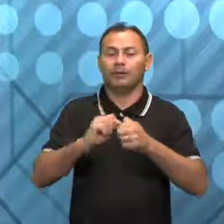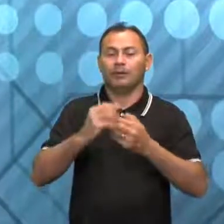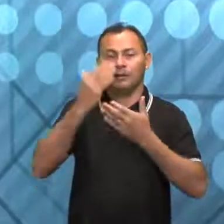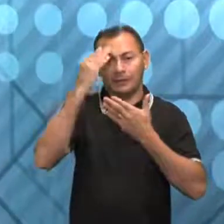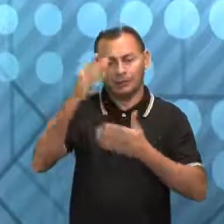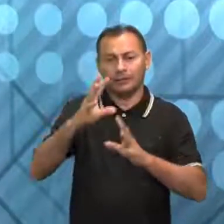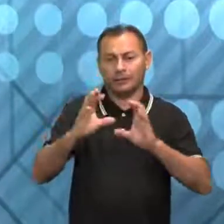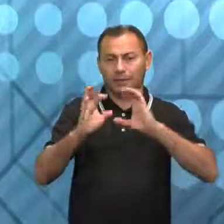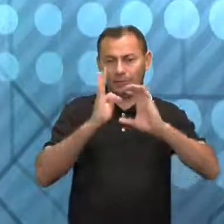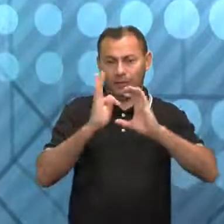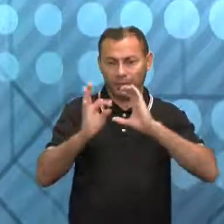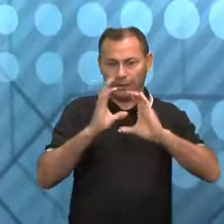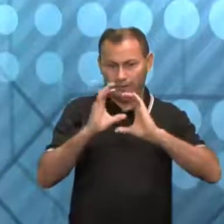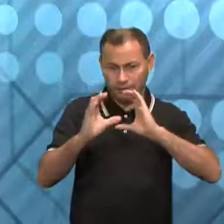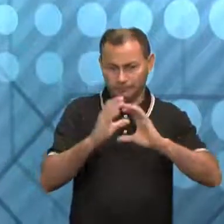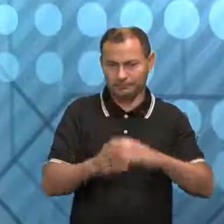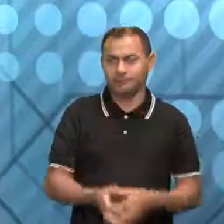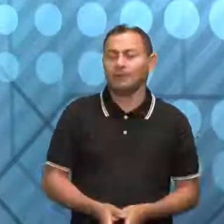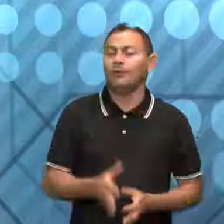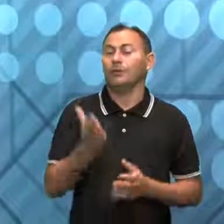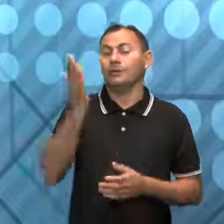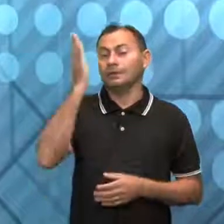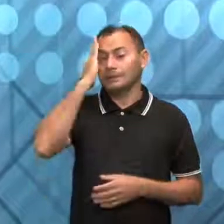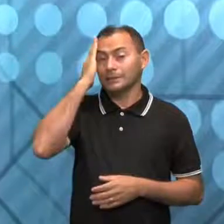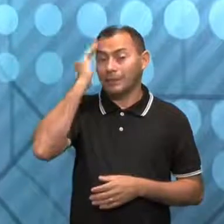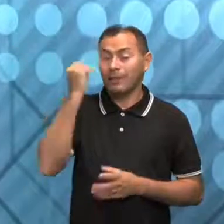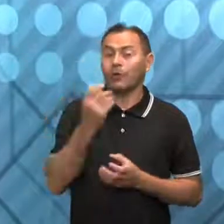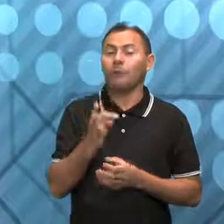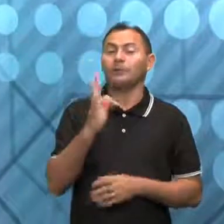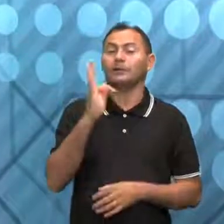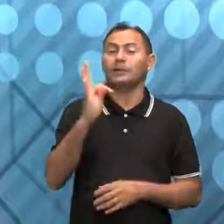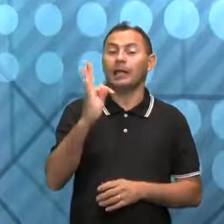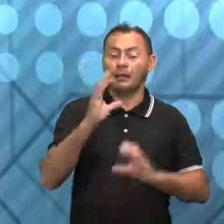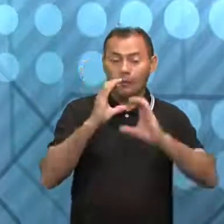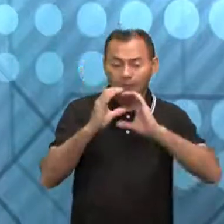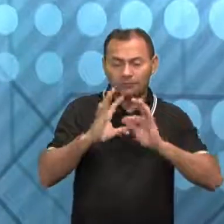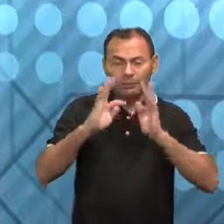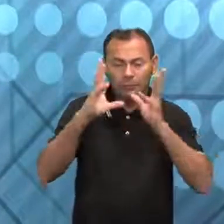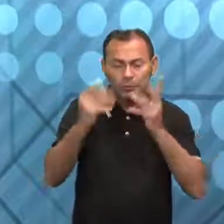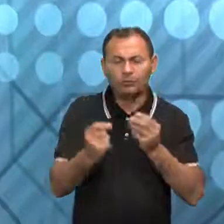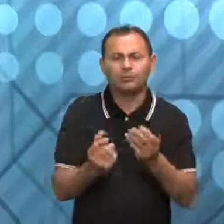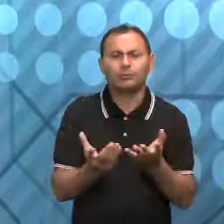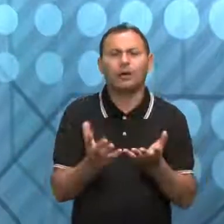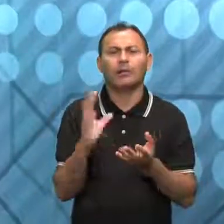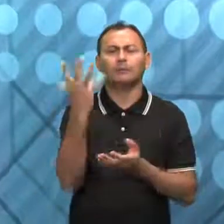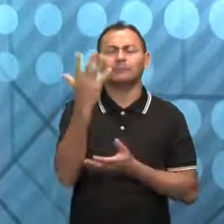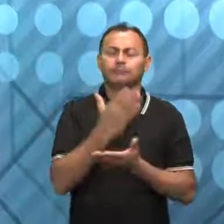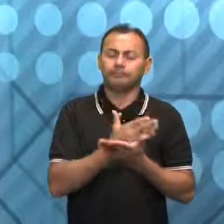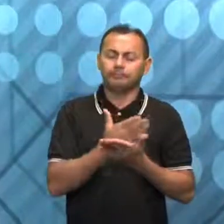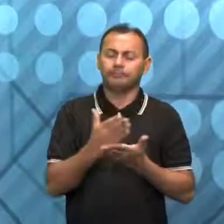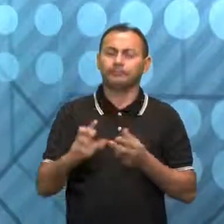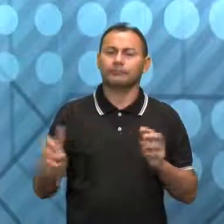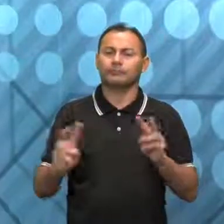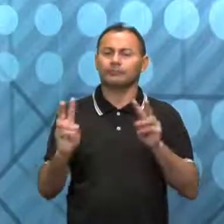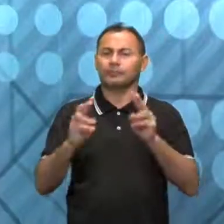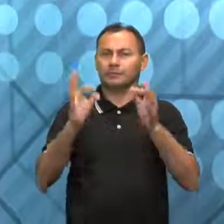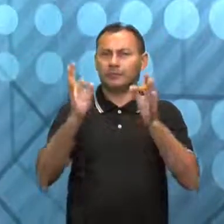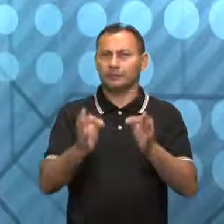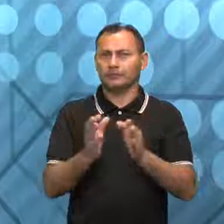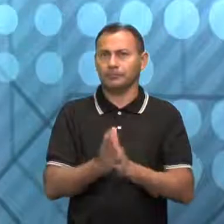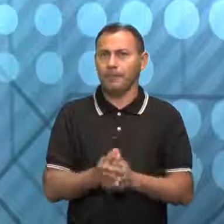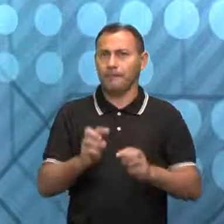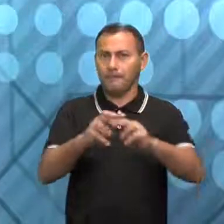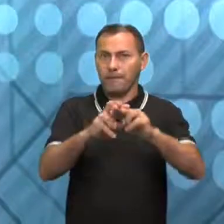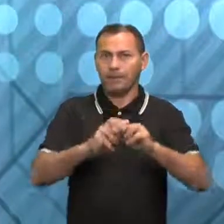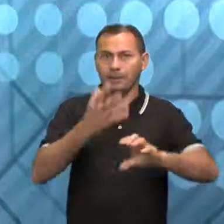às telecomunicações. E para você saber como que a telecomunicação funciona, tudo começa com os princípios da telecomunicação. Então,